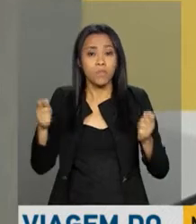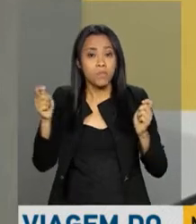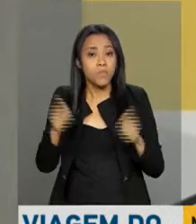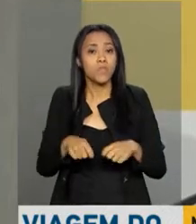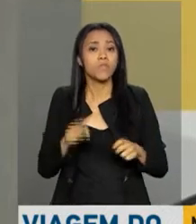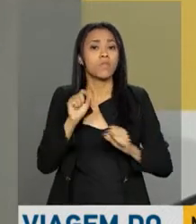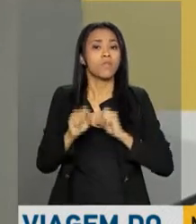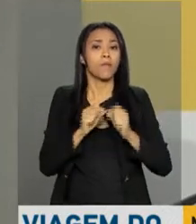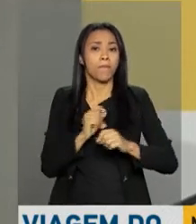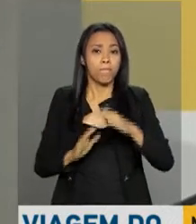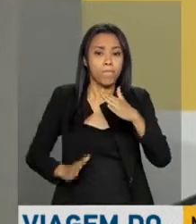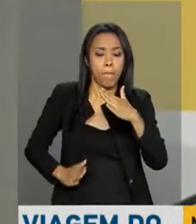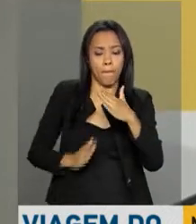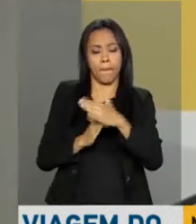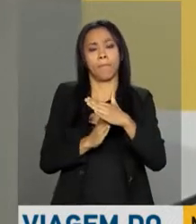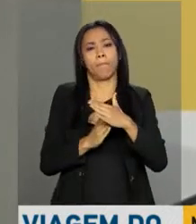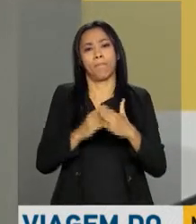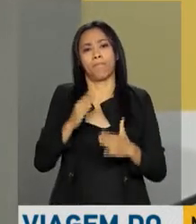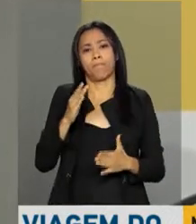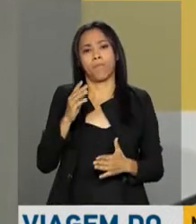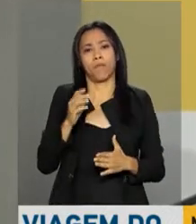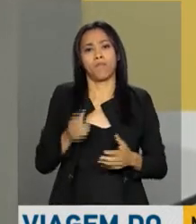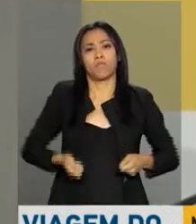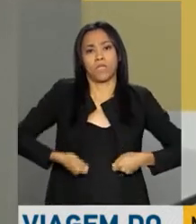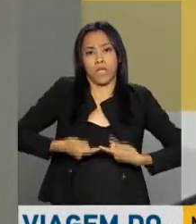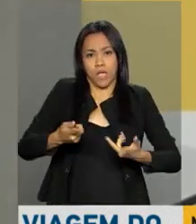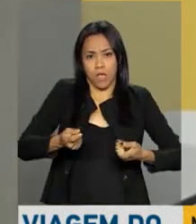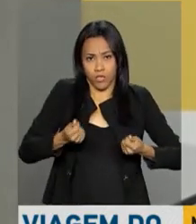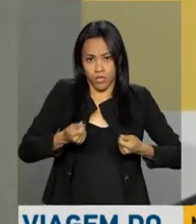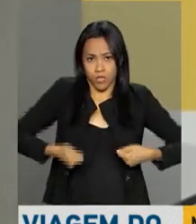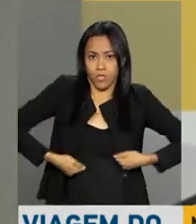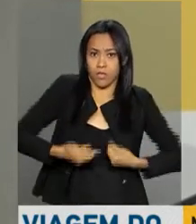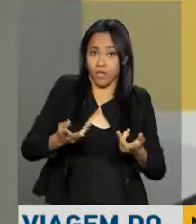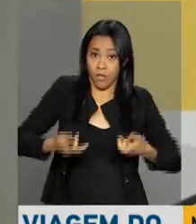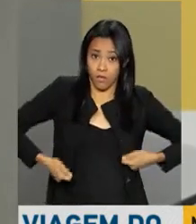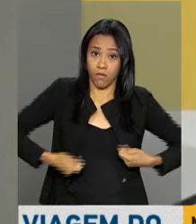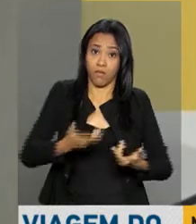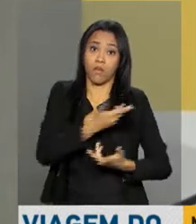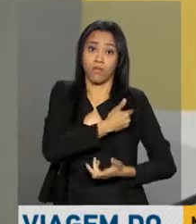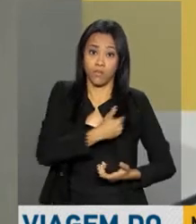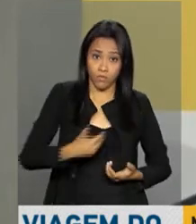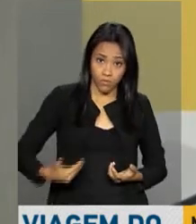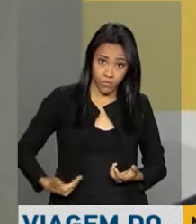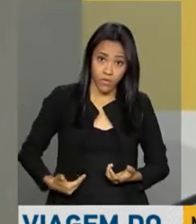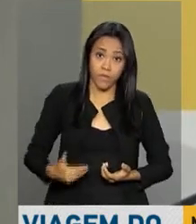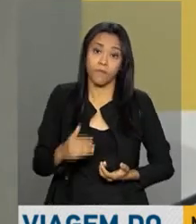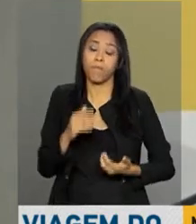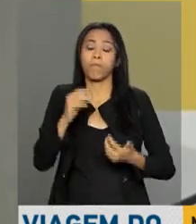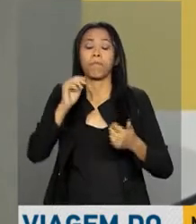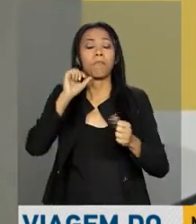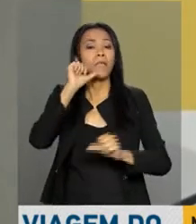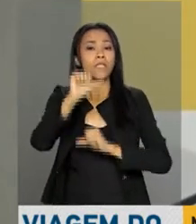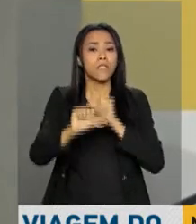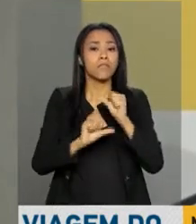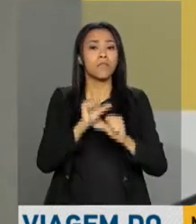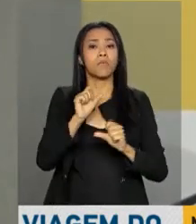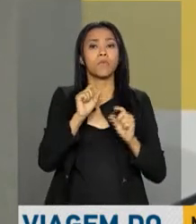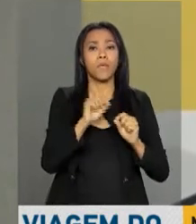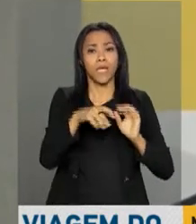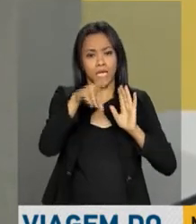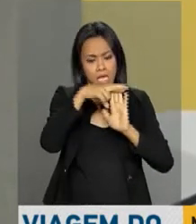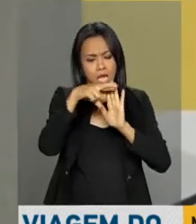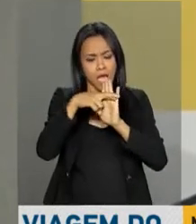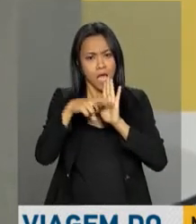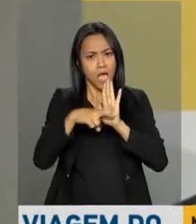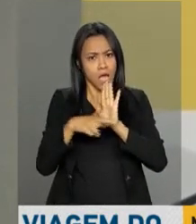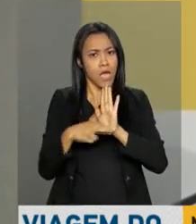teto para os gastos públicos a transformando em regra constitucional